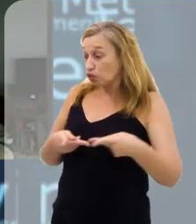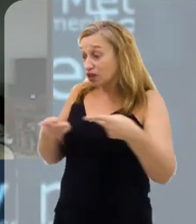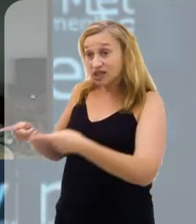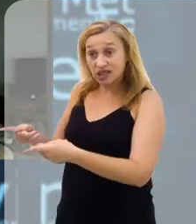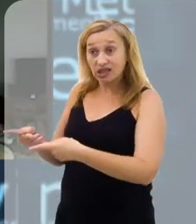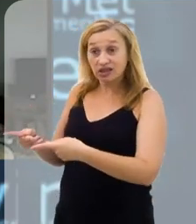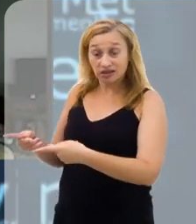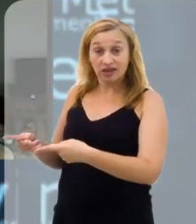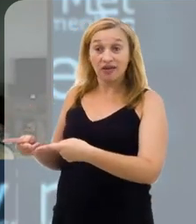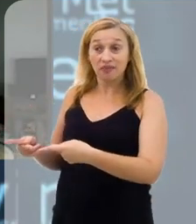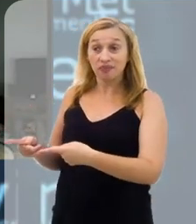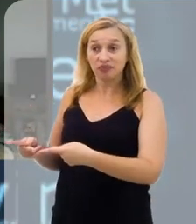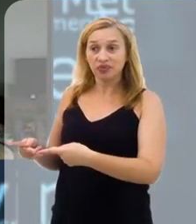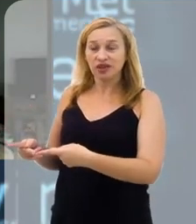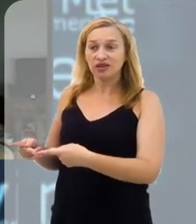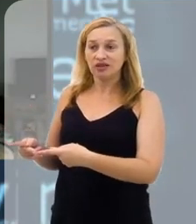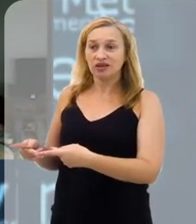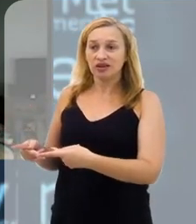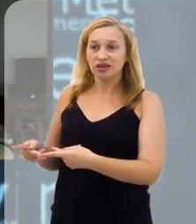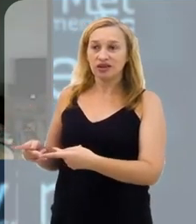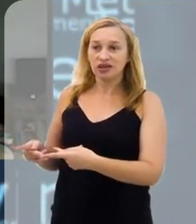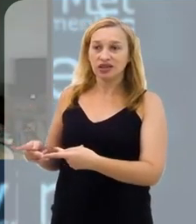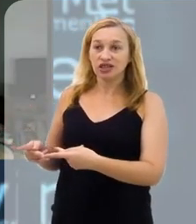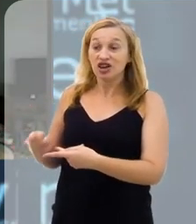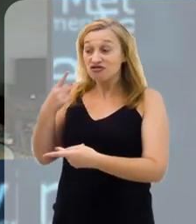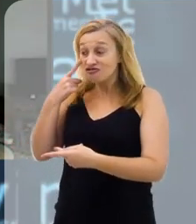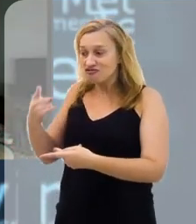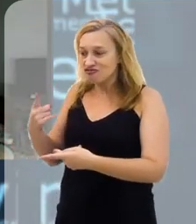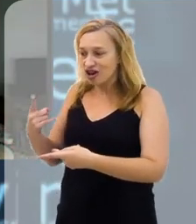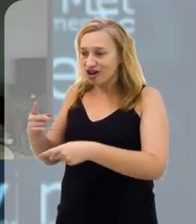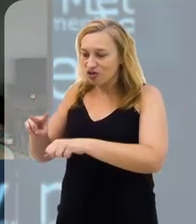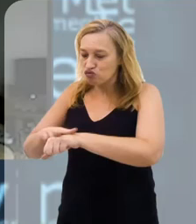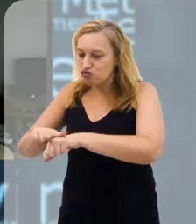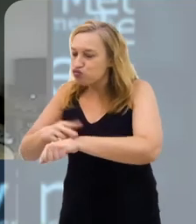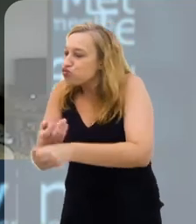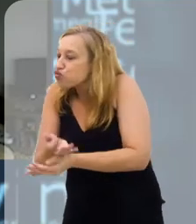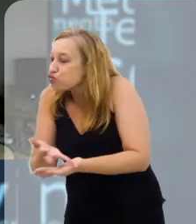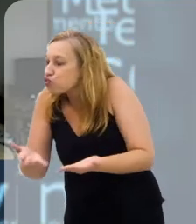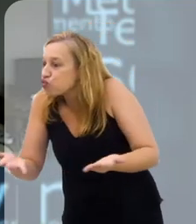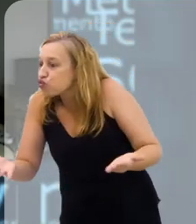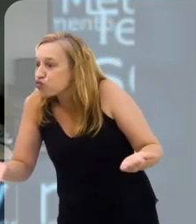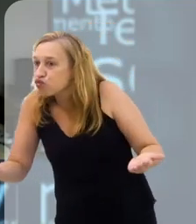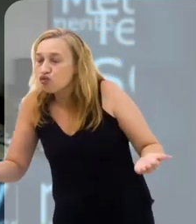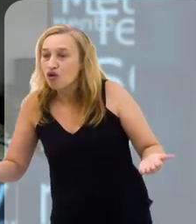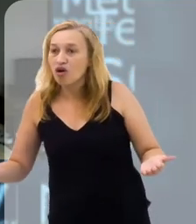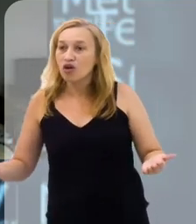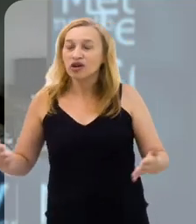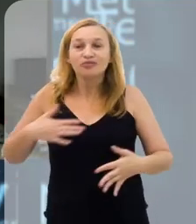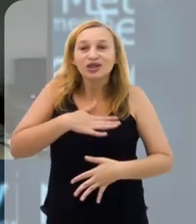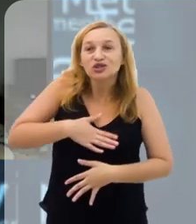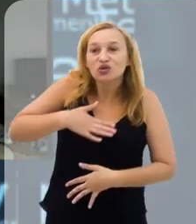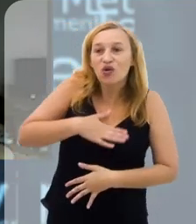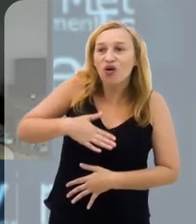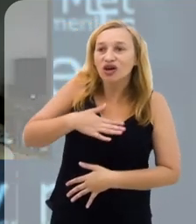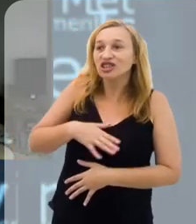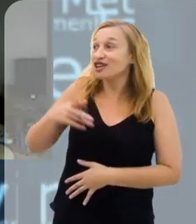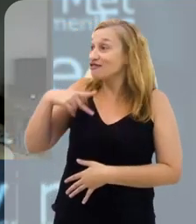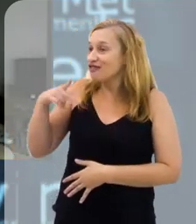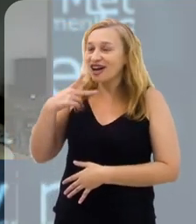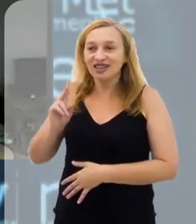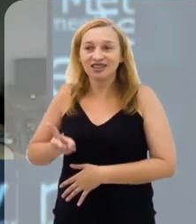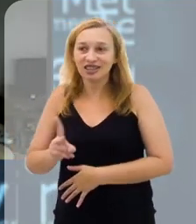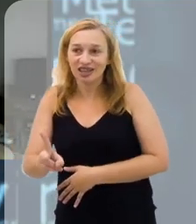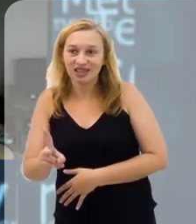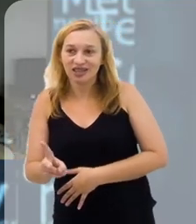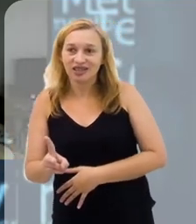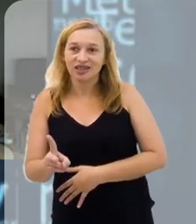vem, ele passa por um tapete, né, de verduras ali. E o que o turista mais gosta é ele parar, o